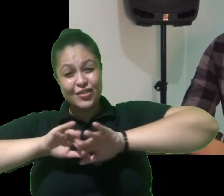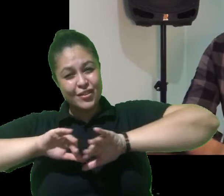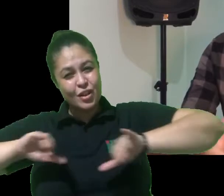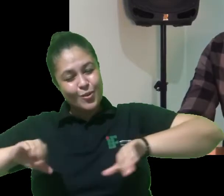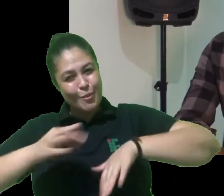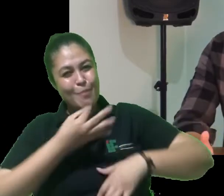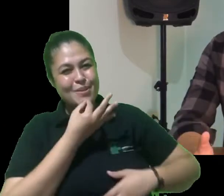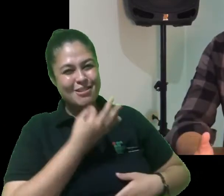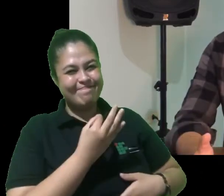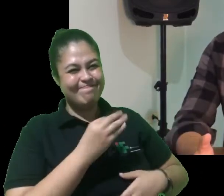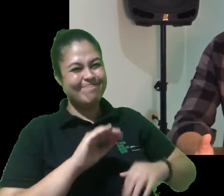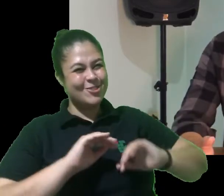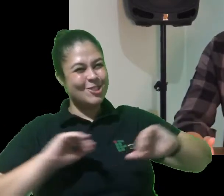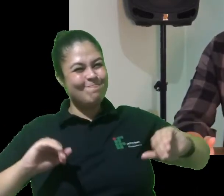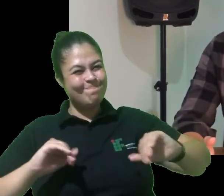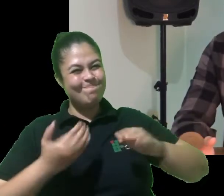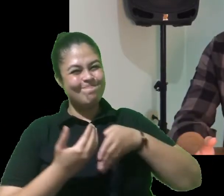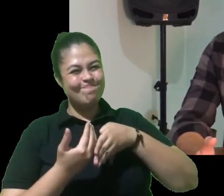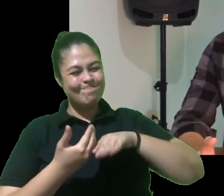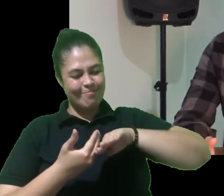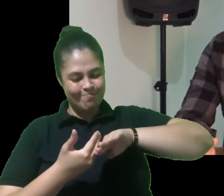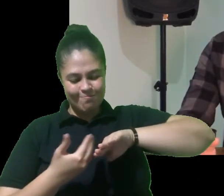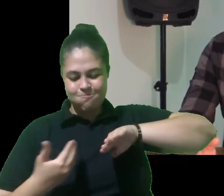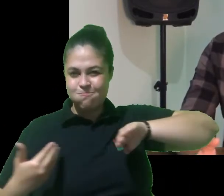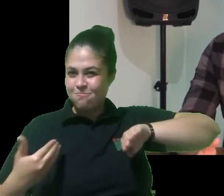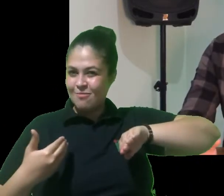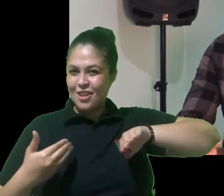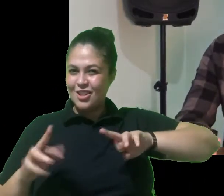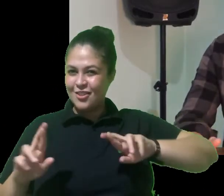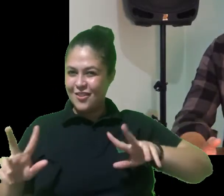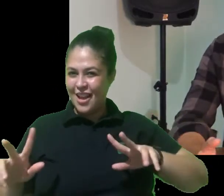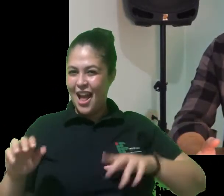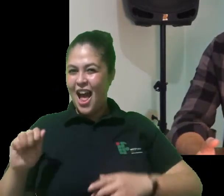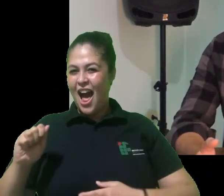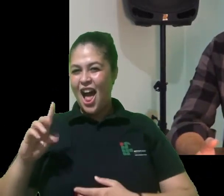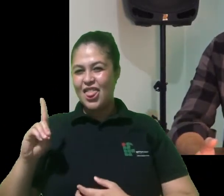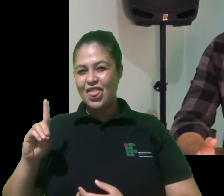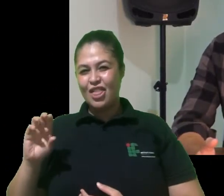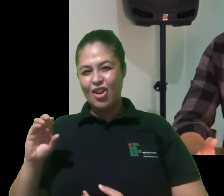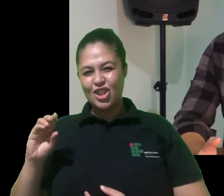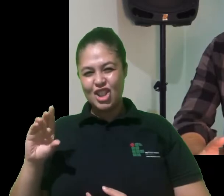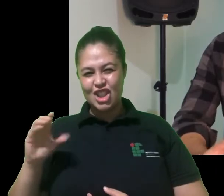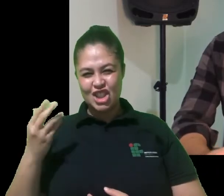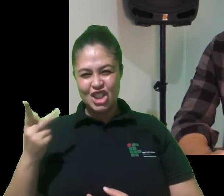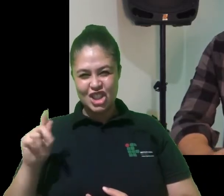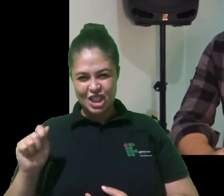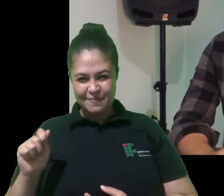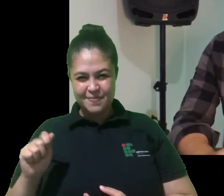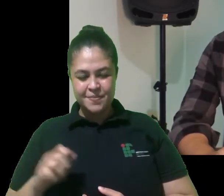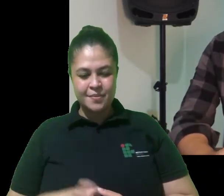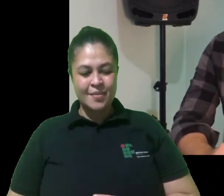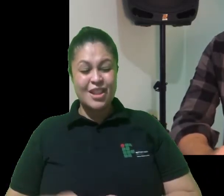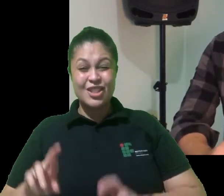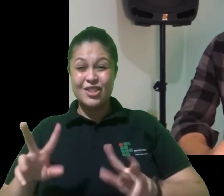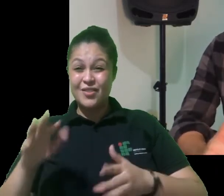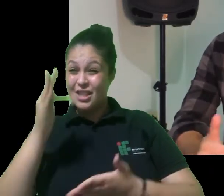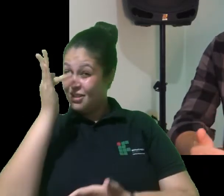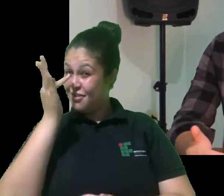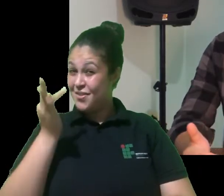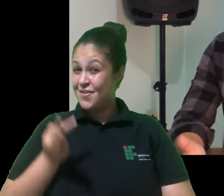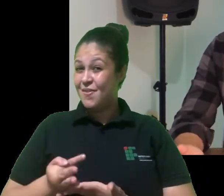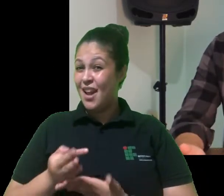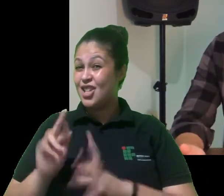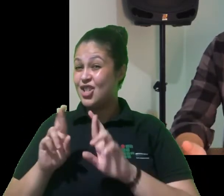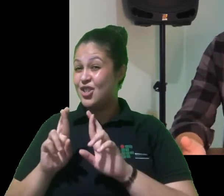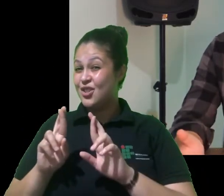qualitativamente se diferencia de uma opinião, né? A doxa dos gregos antigos. E ela se diferencia de